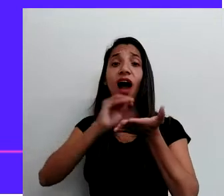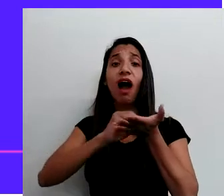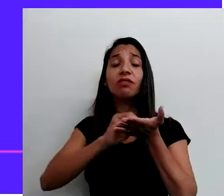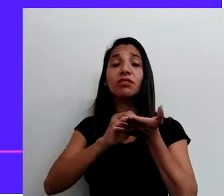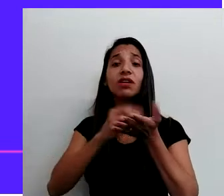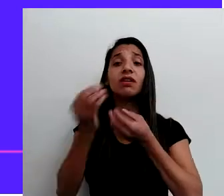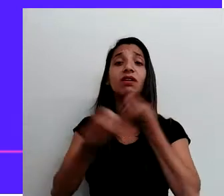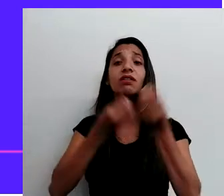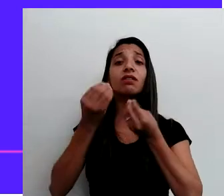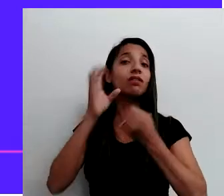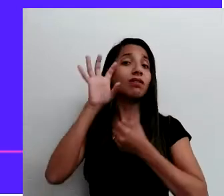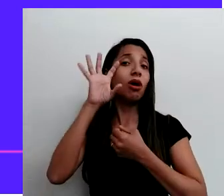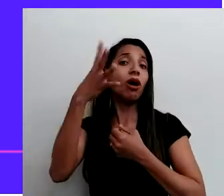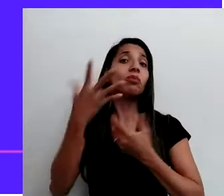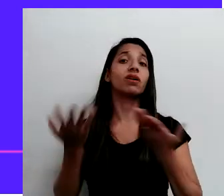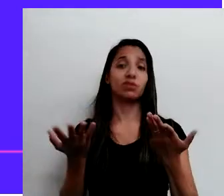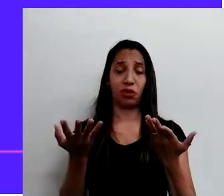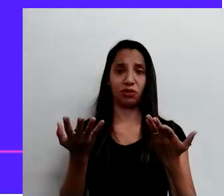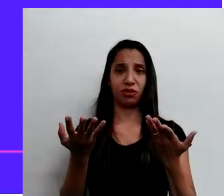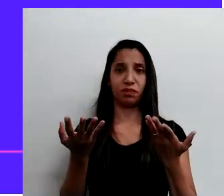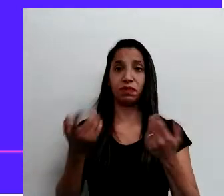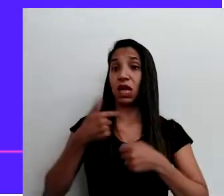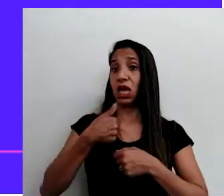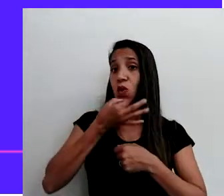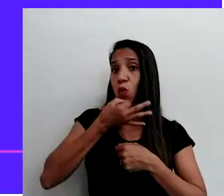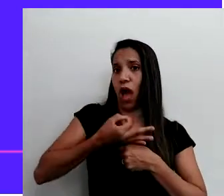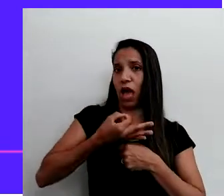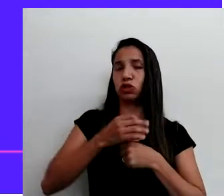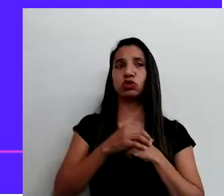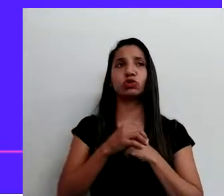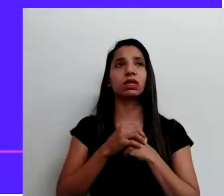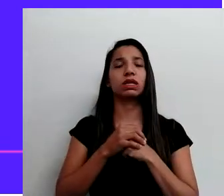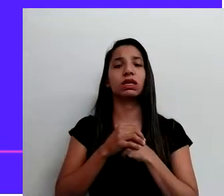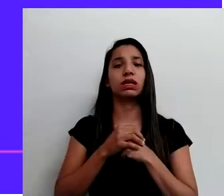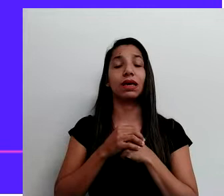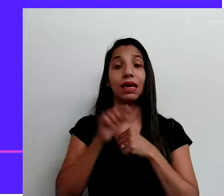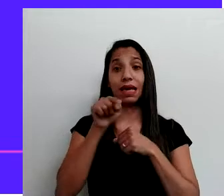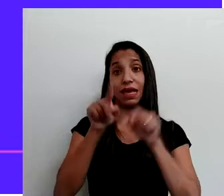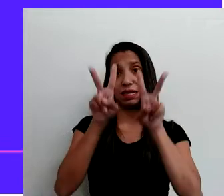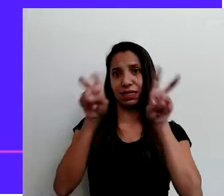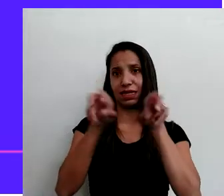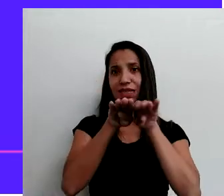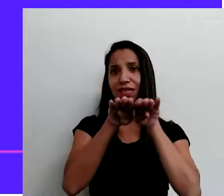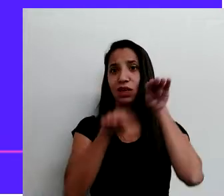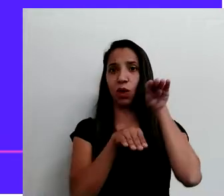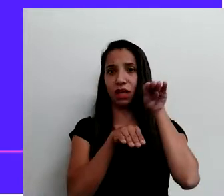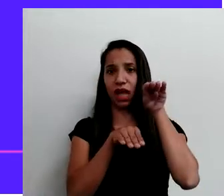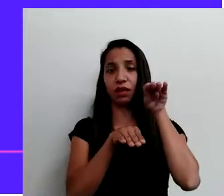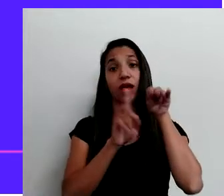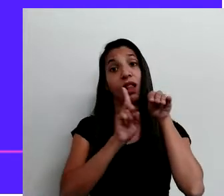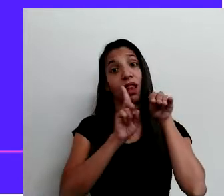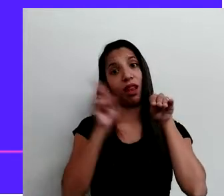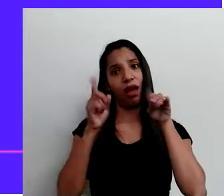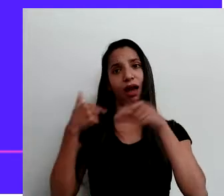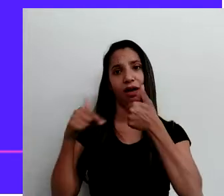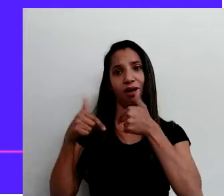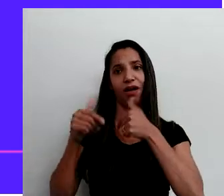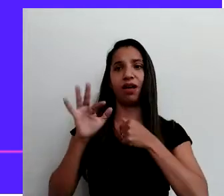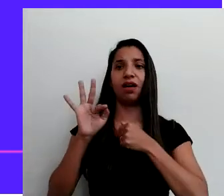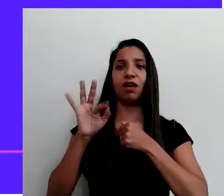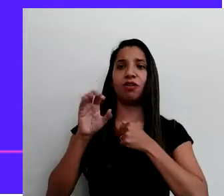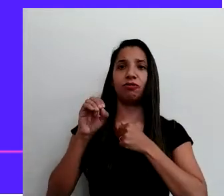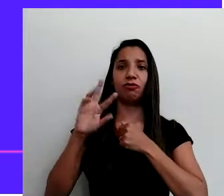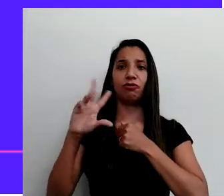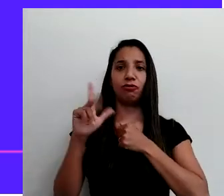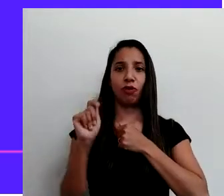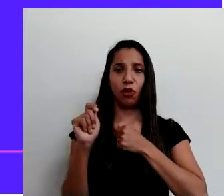E eu acho que para a questão da desigualdade, então a gente, por exemplo, na Folha, desenvolveu com apoio da